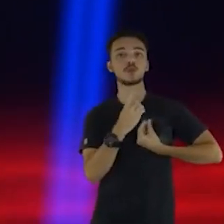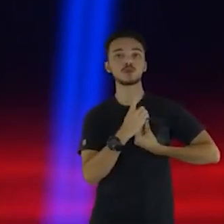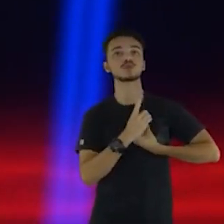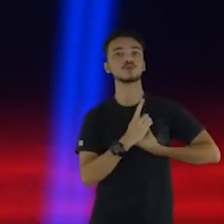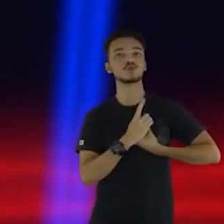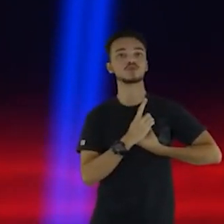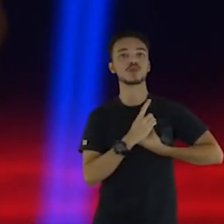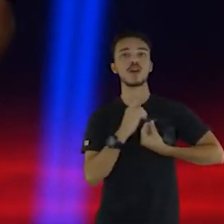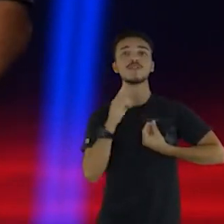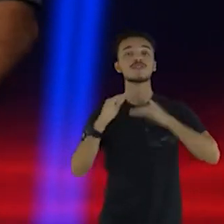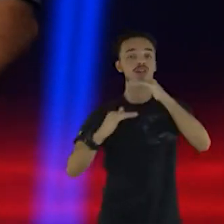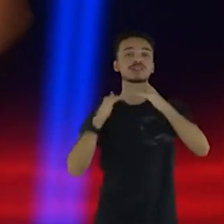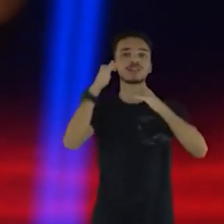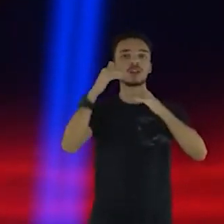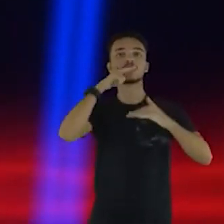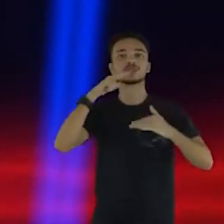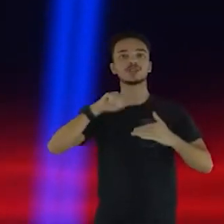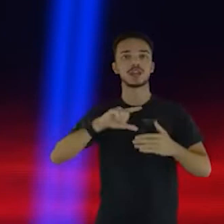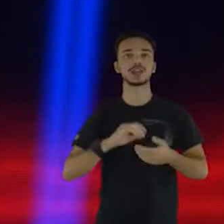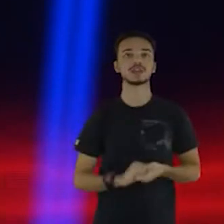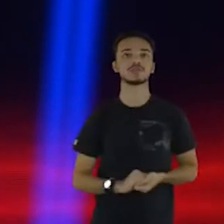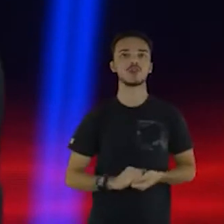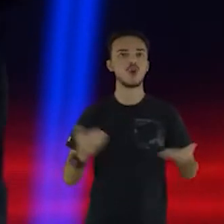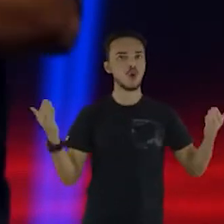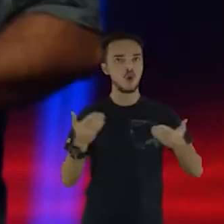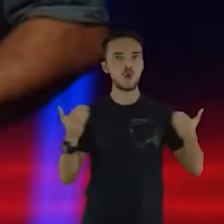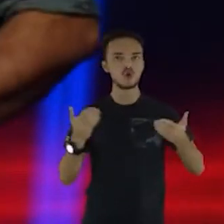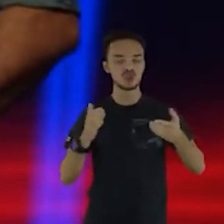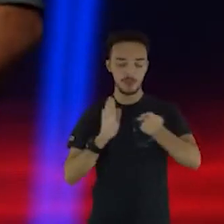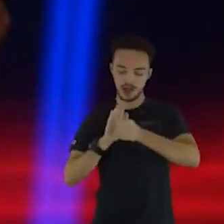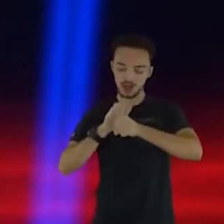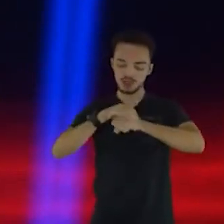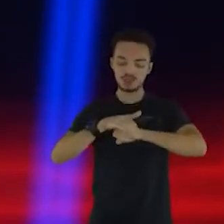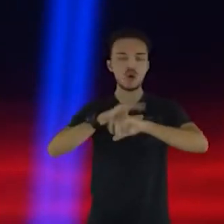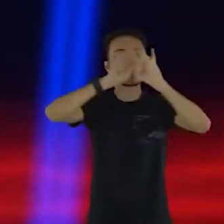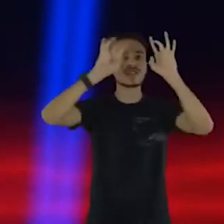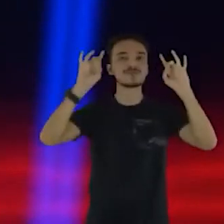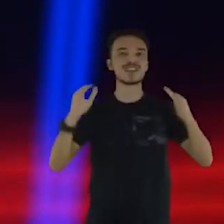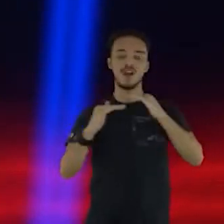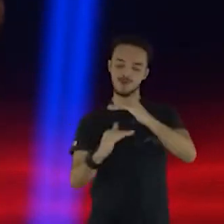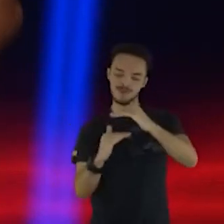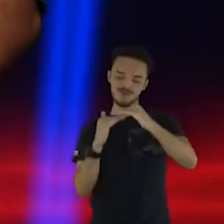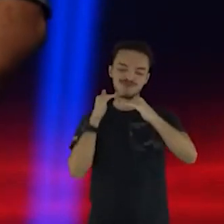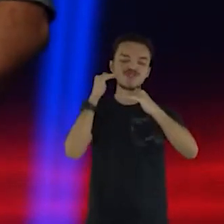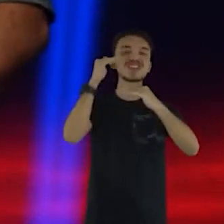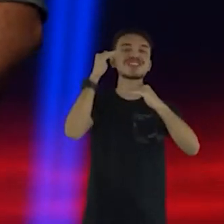receba essa palavra. Hoje é uma noite de crescimento para você.